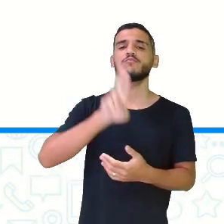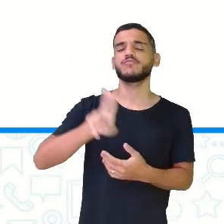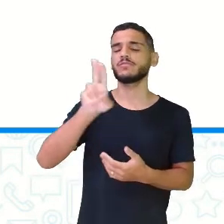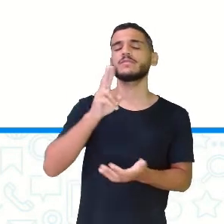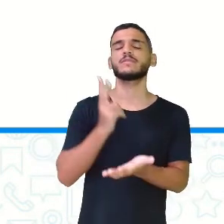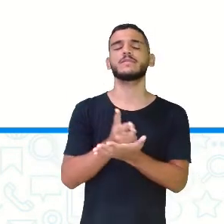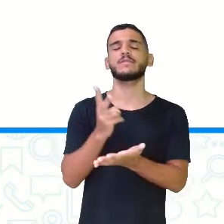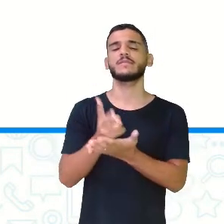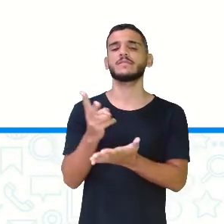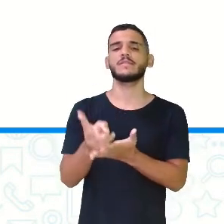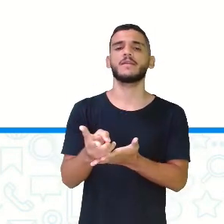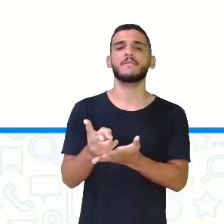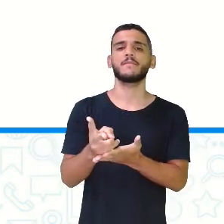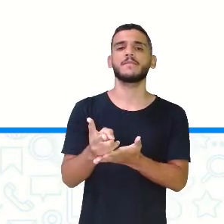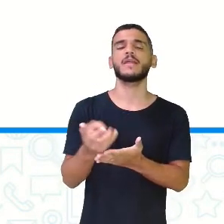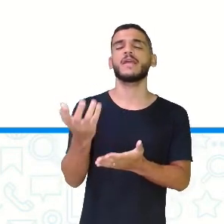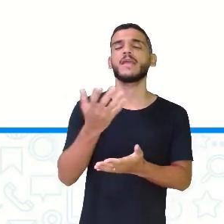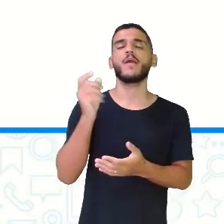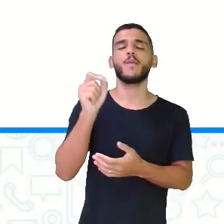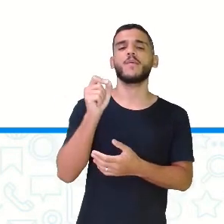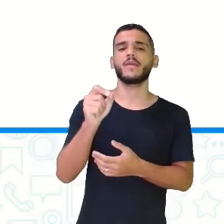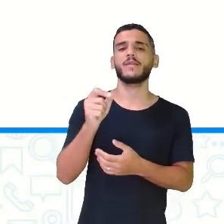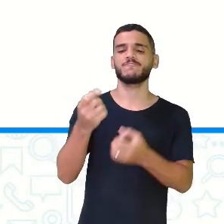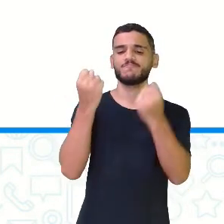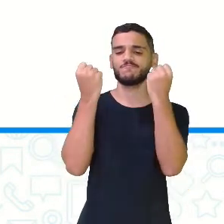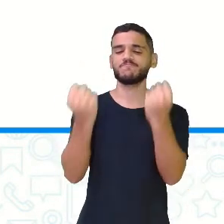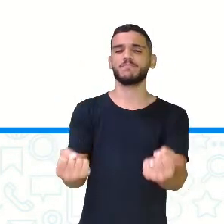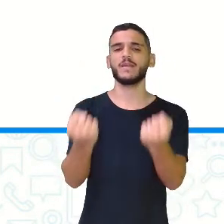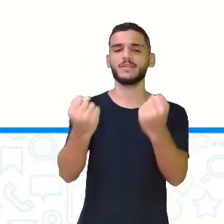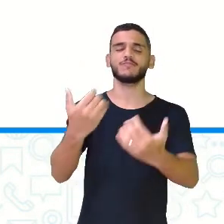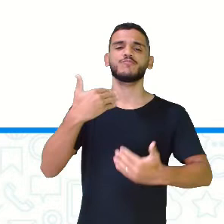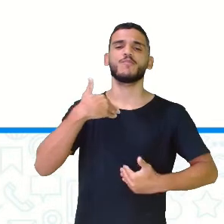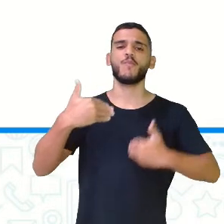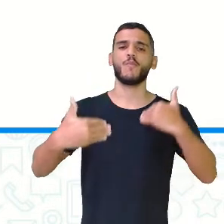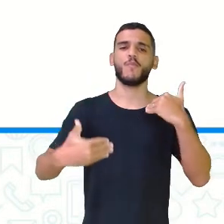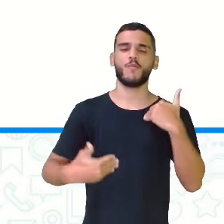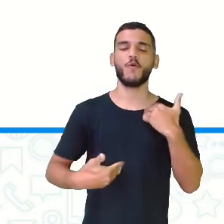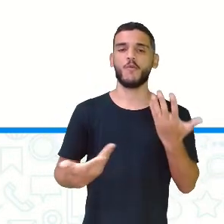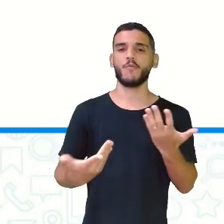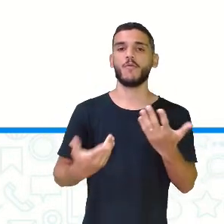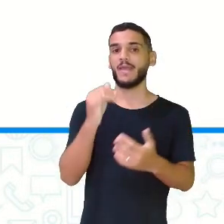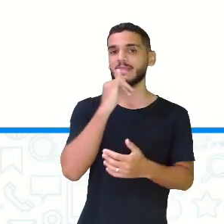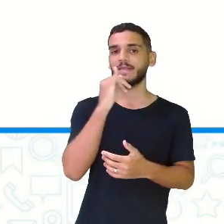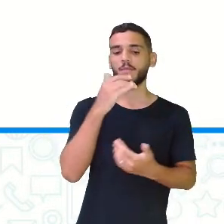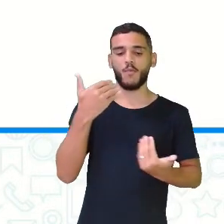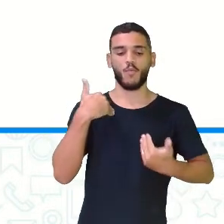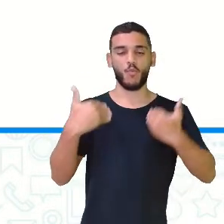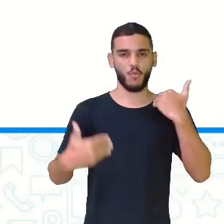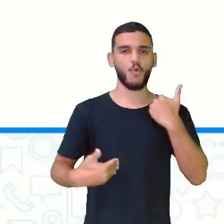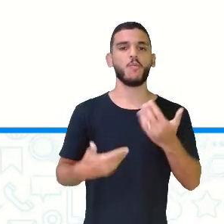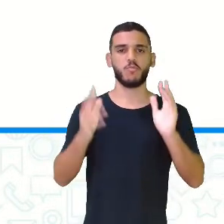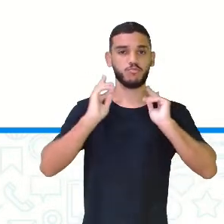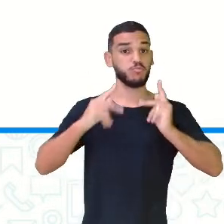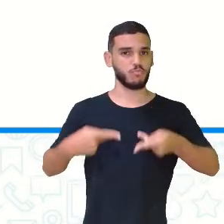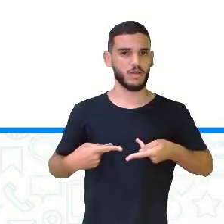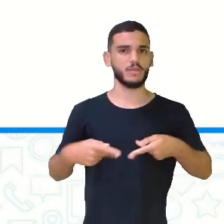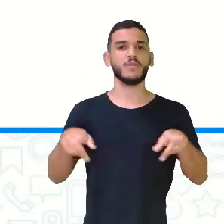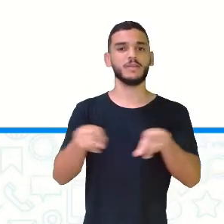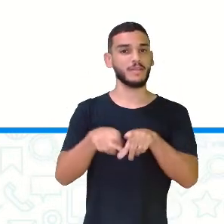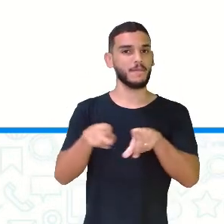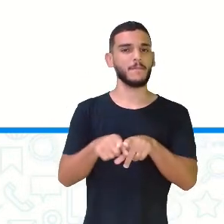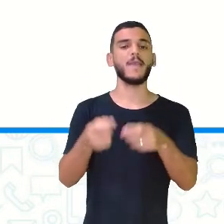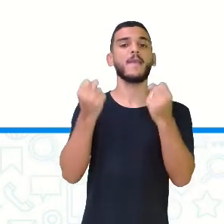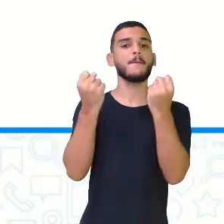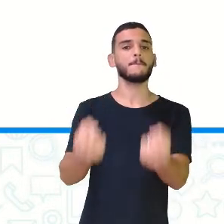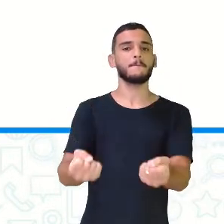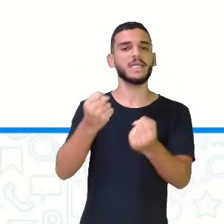quando queremos definir a quantidade de massa de um corpo. Vocês não estão acostumados a escutar esse nome